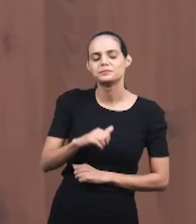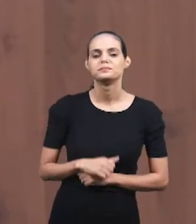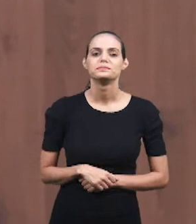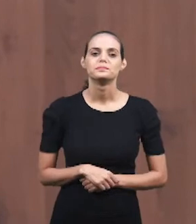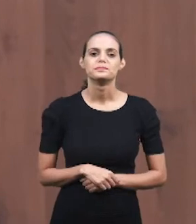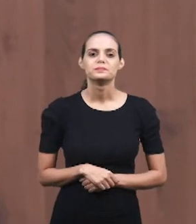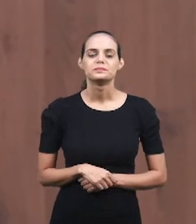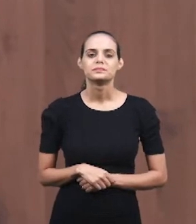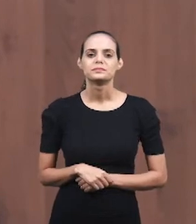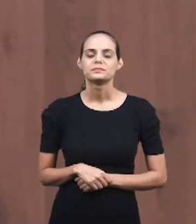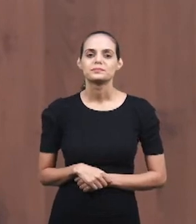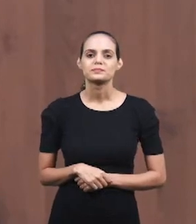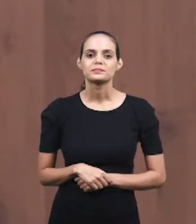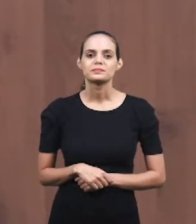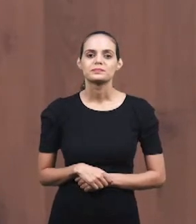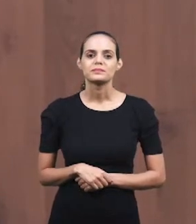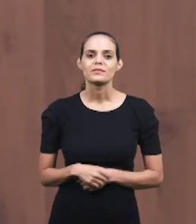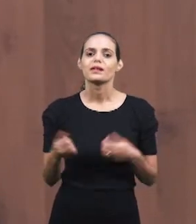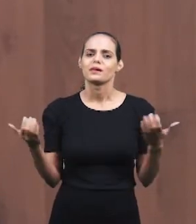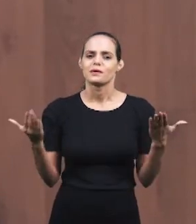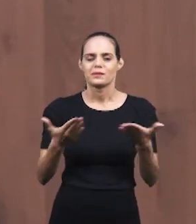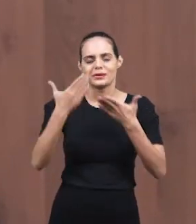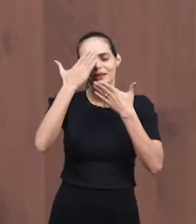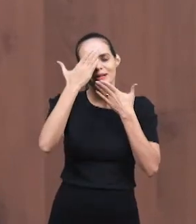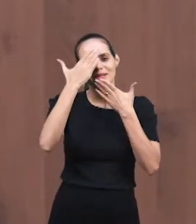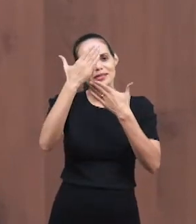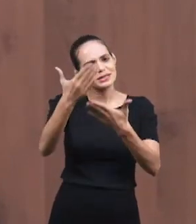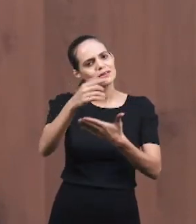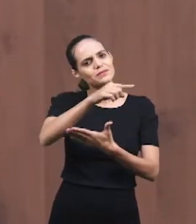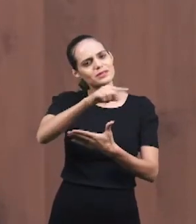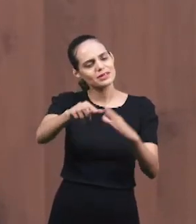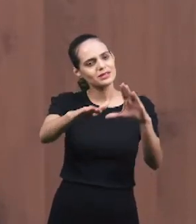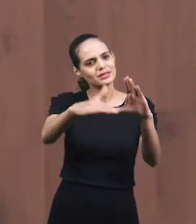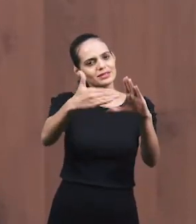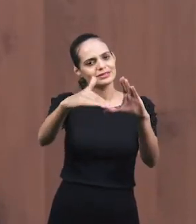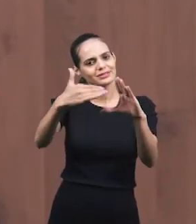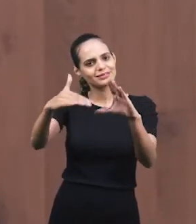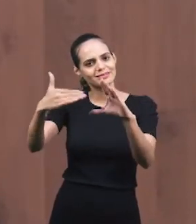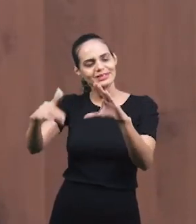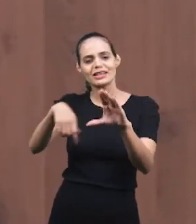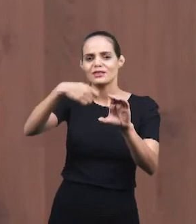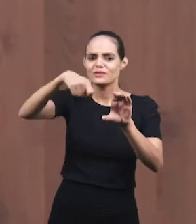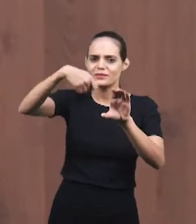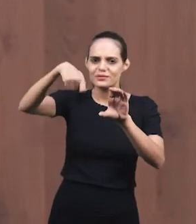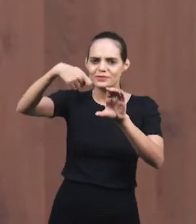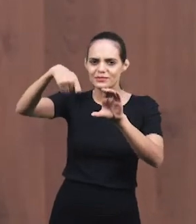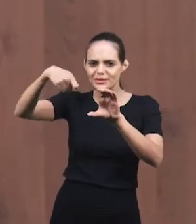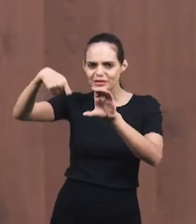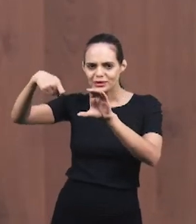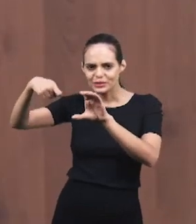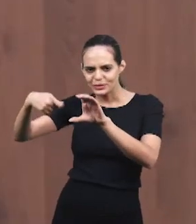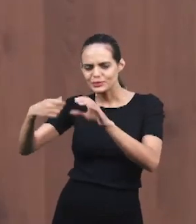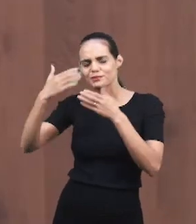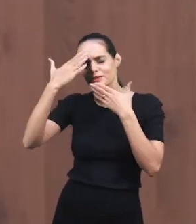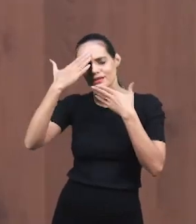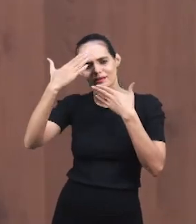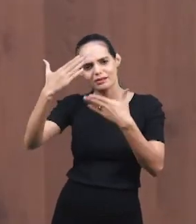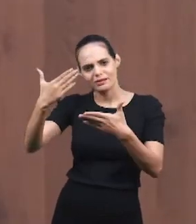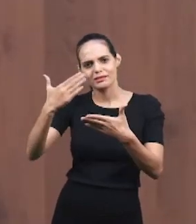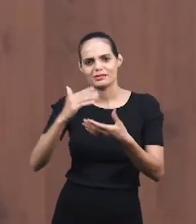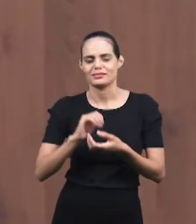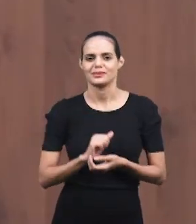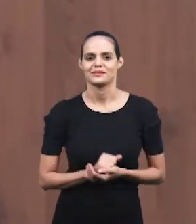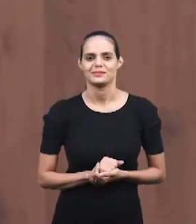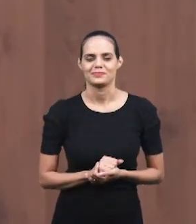pouco. E nós queremos agradecer o envio dos vídeos que os nossos irmãos têm feito. E o envio dos vídeos tem